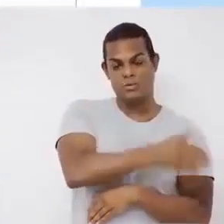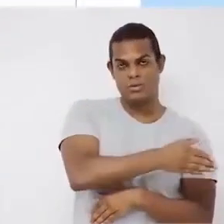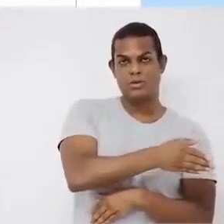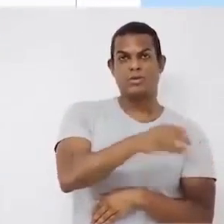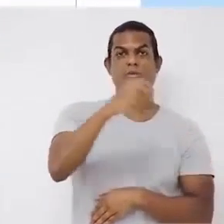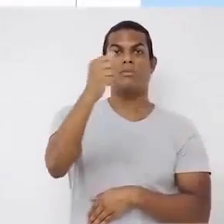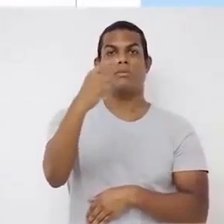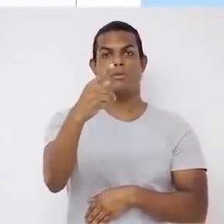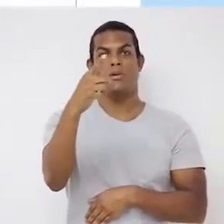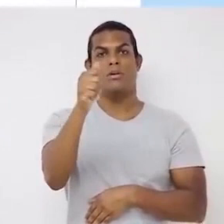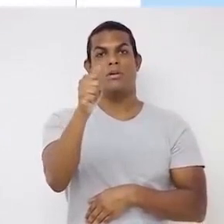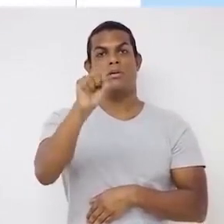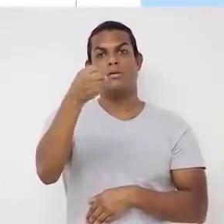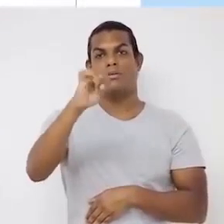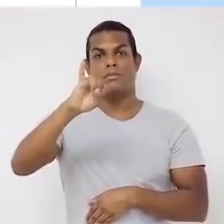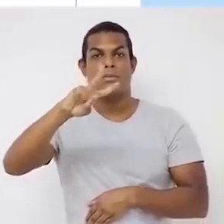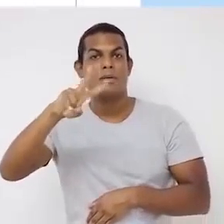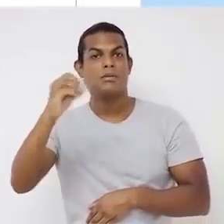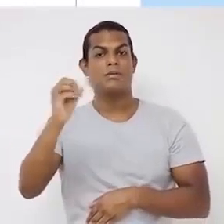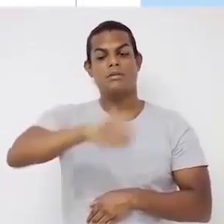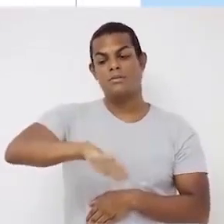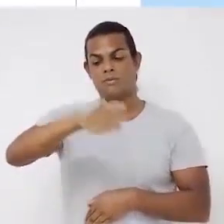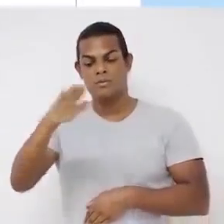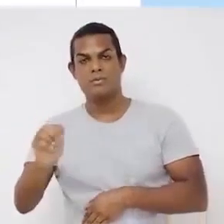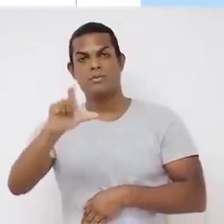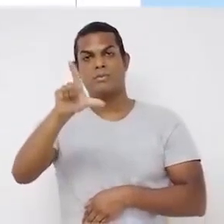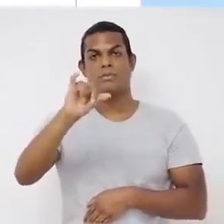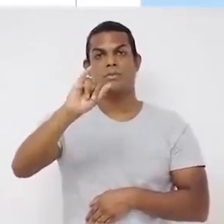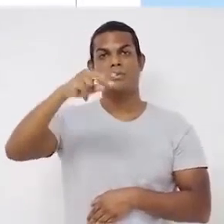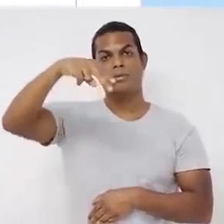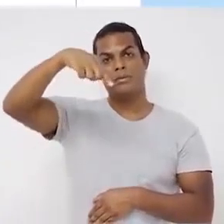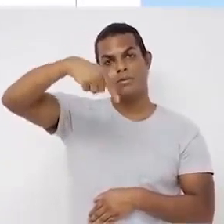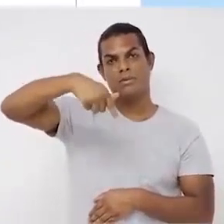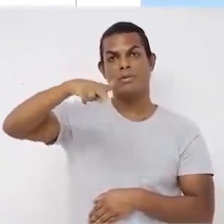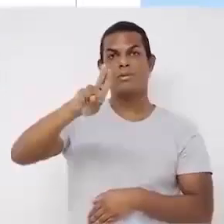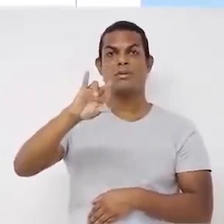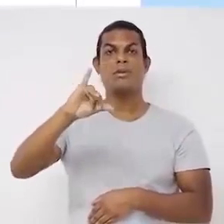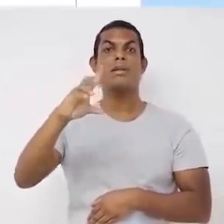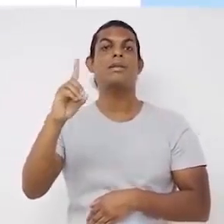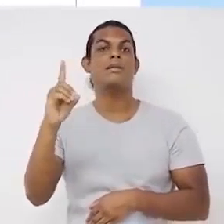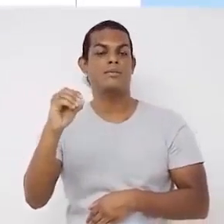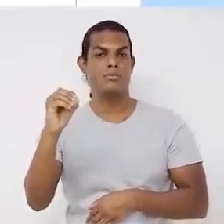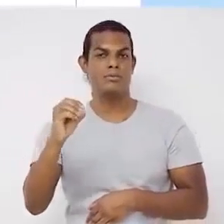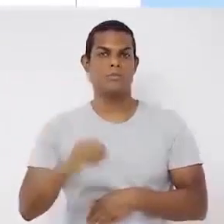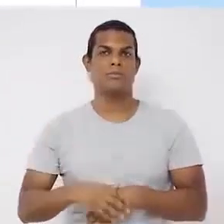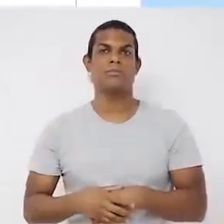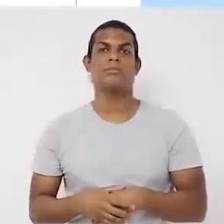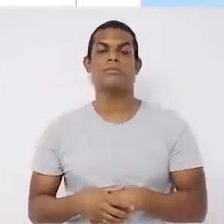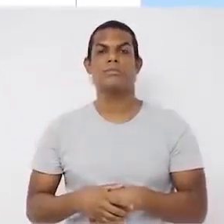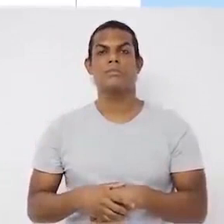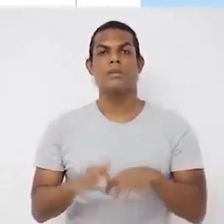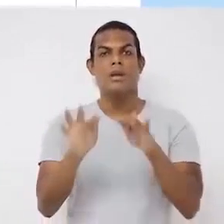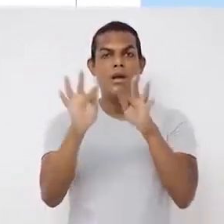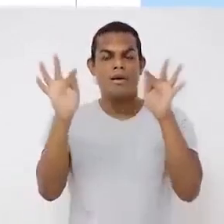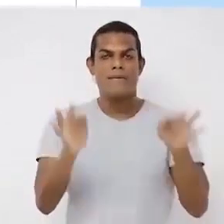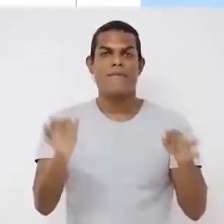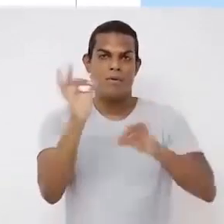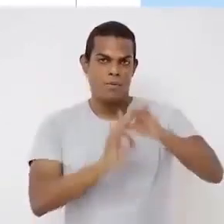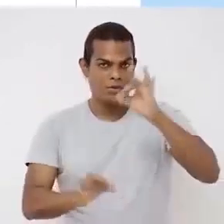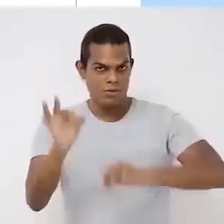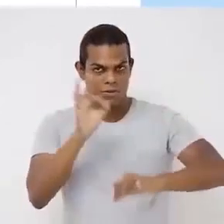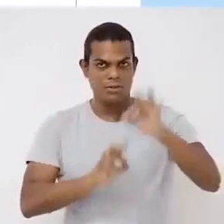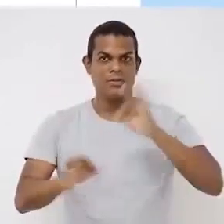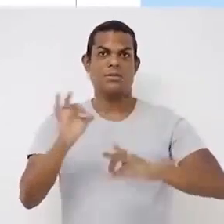o passivo mais patrimônio líquido fica do lado direito. Okay? A forma de